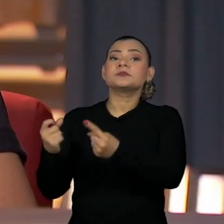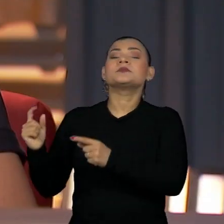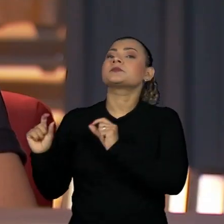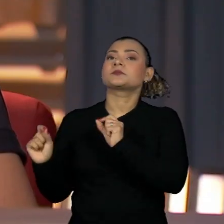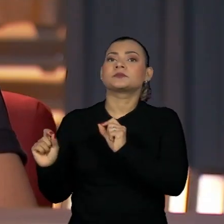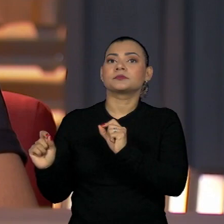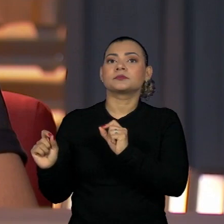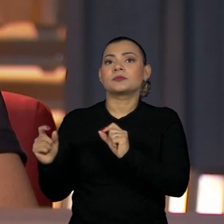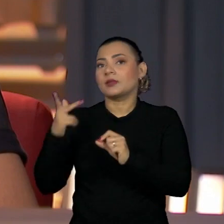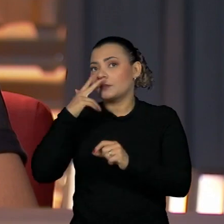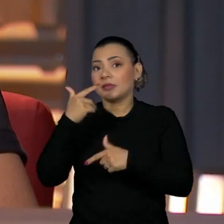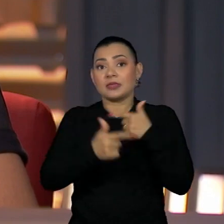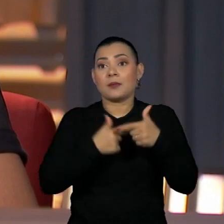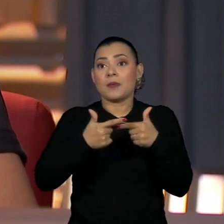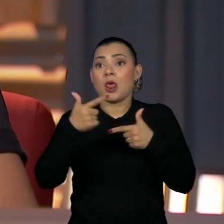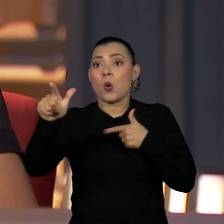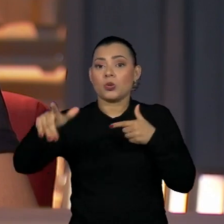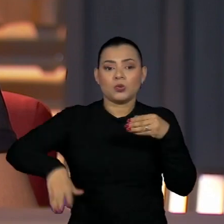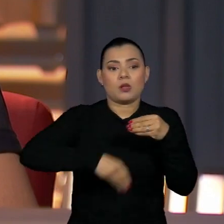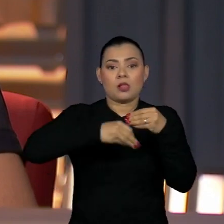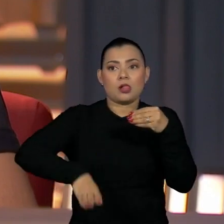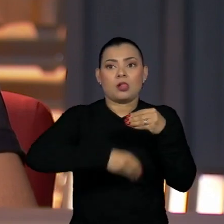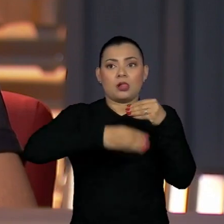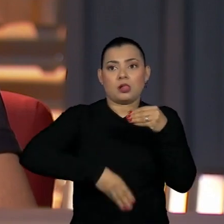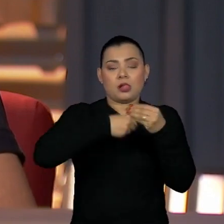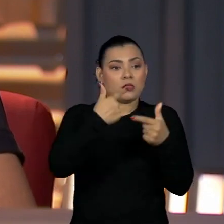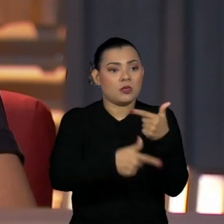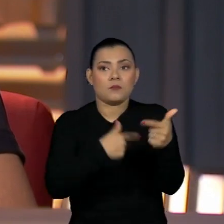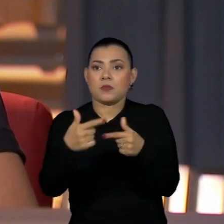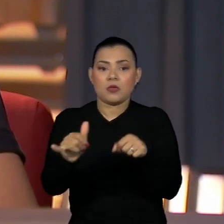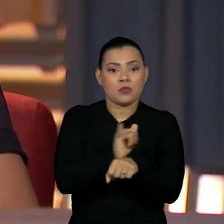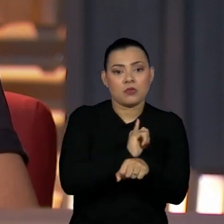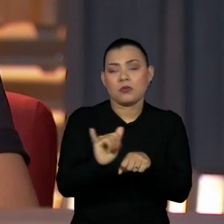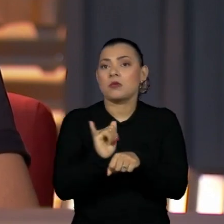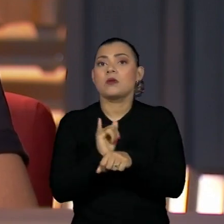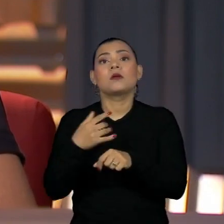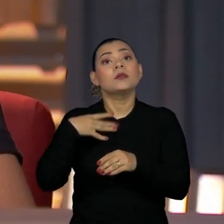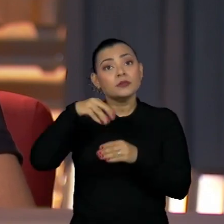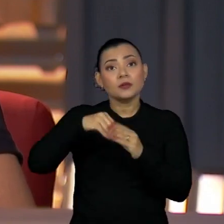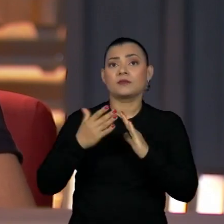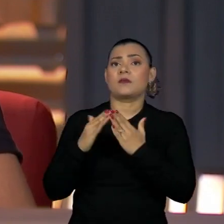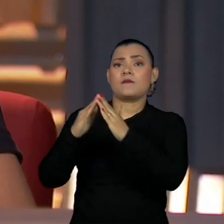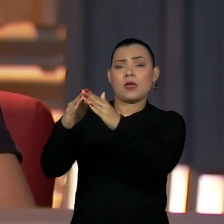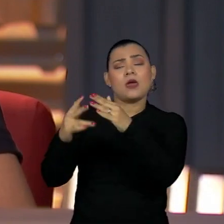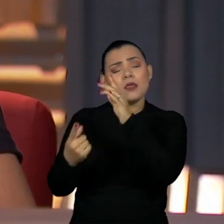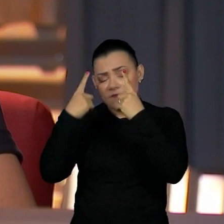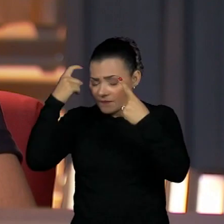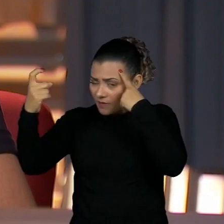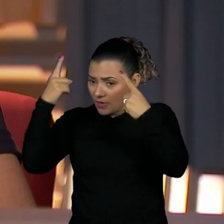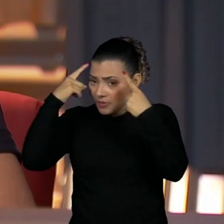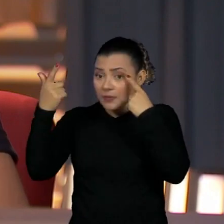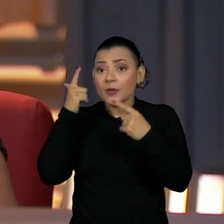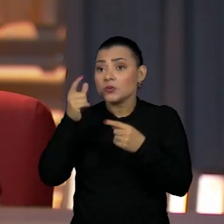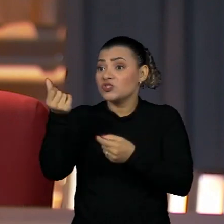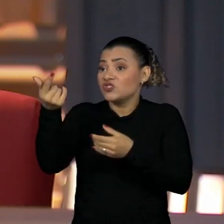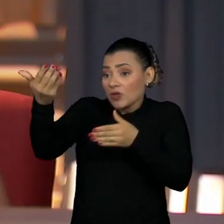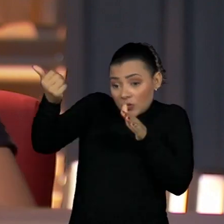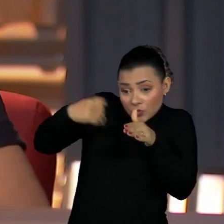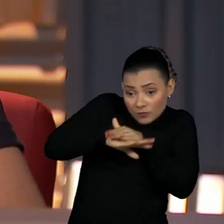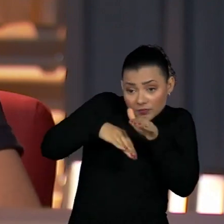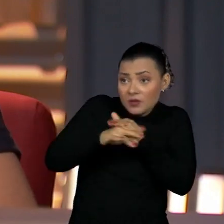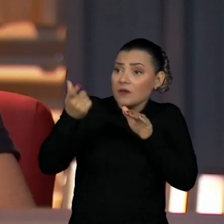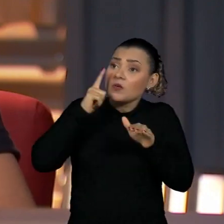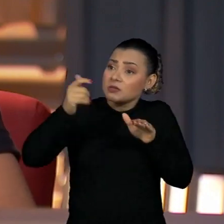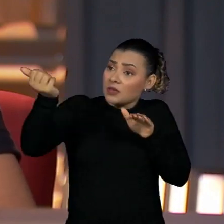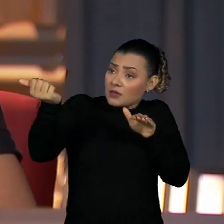fazendo renda extra, né? Alguns começam a montar um pequeno negócio dentro da favela mesmo, para ver se um dinheiro entra